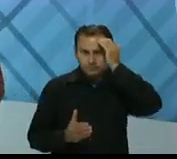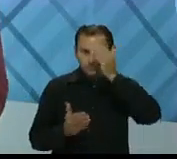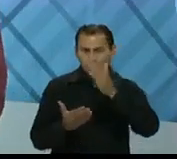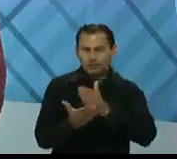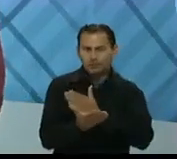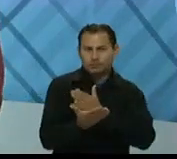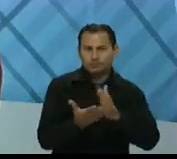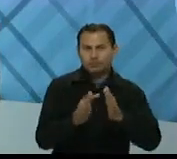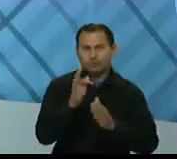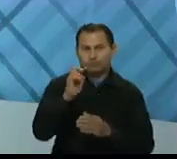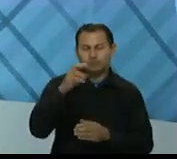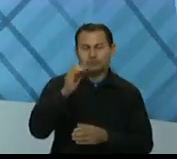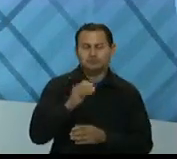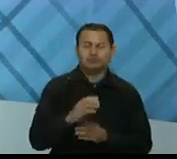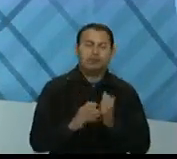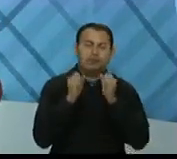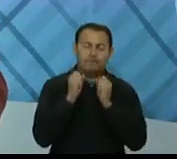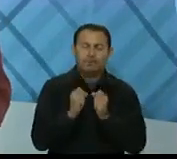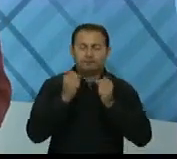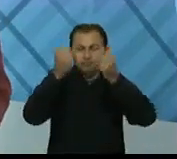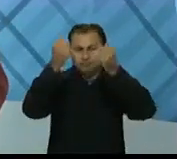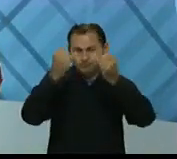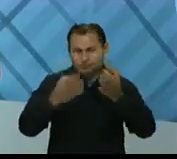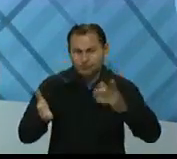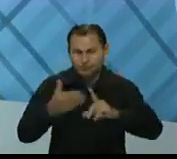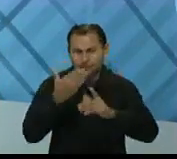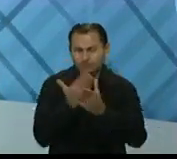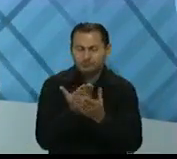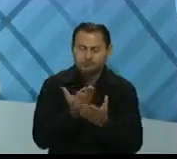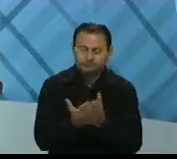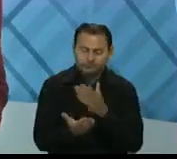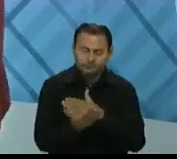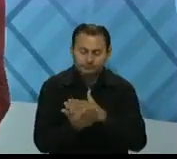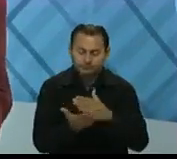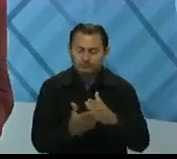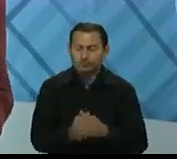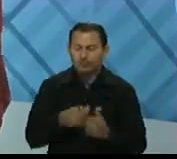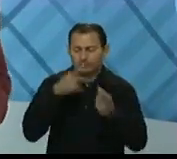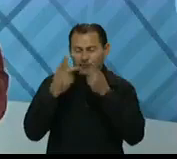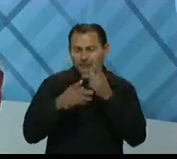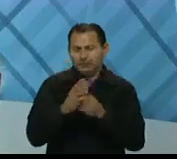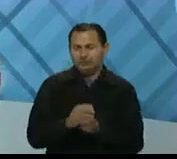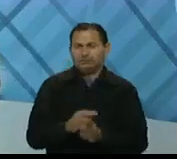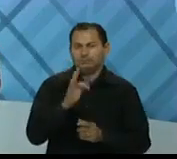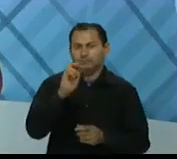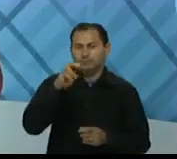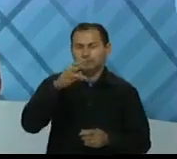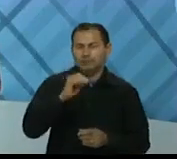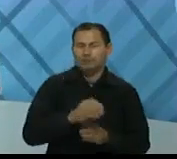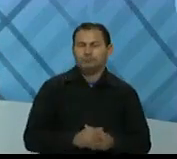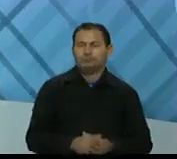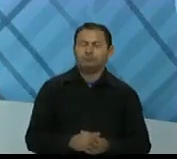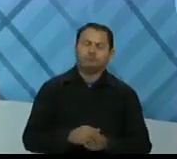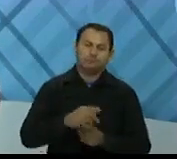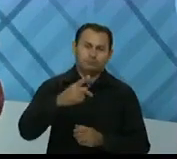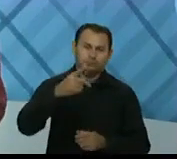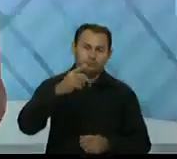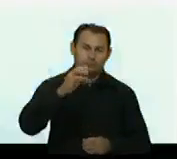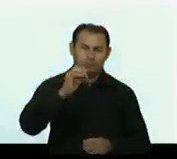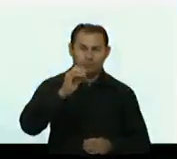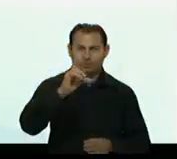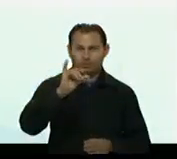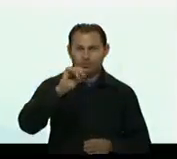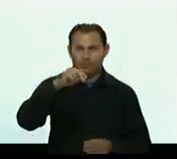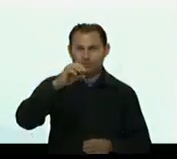alguns tipos de função que abordaremos na nossa aula de hoje. Inicialmente, vamos falar sobre a função polinomial. Vamos ver o que